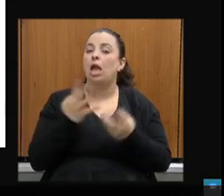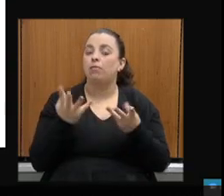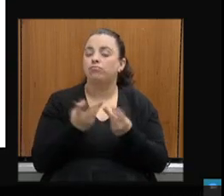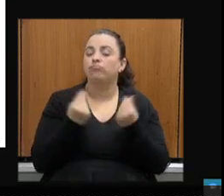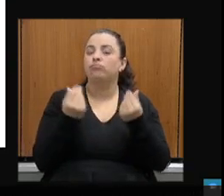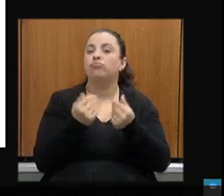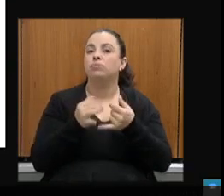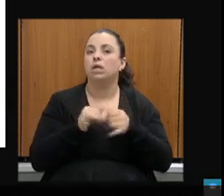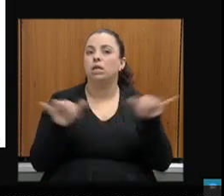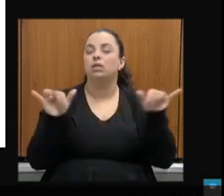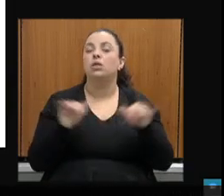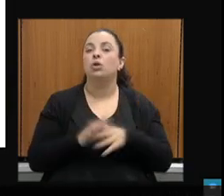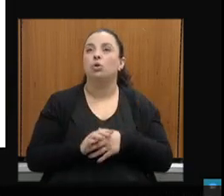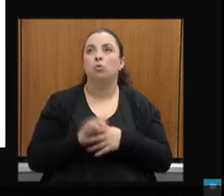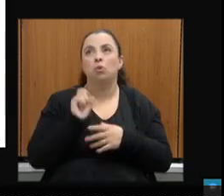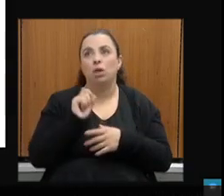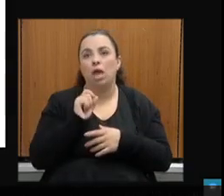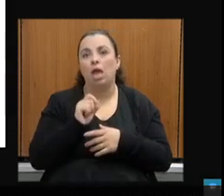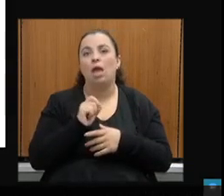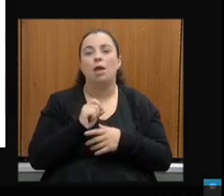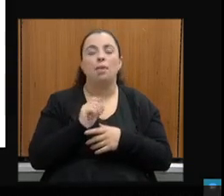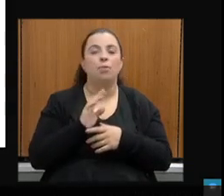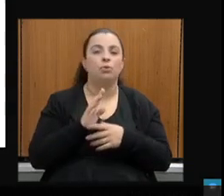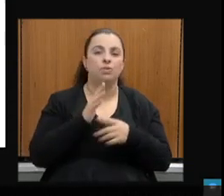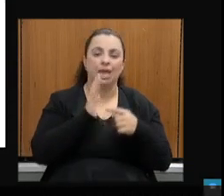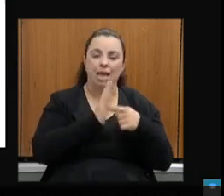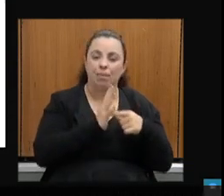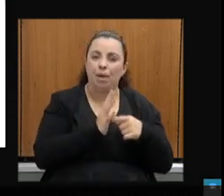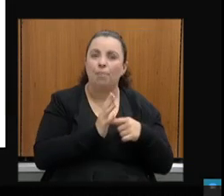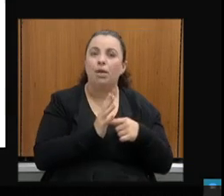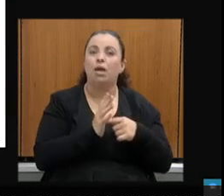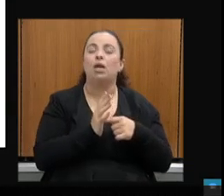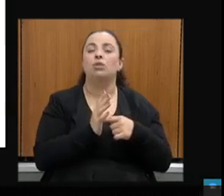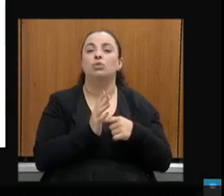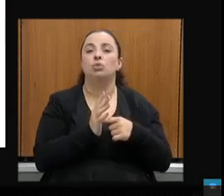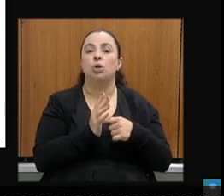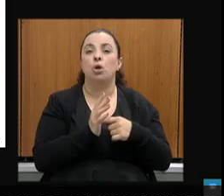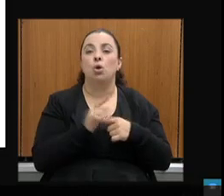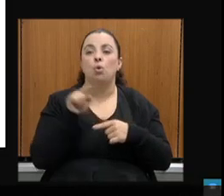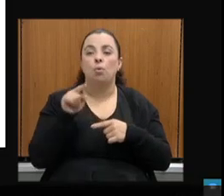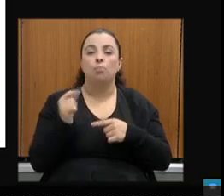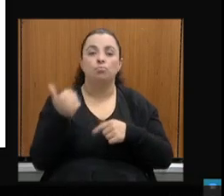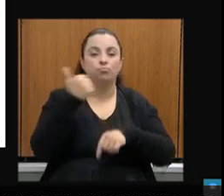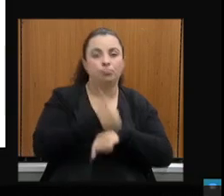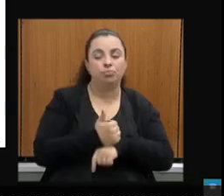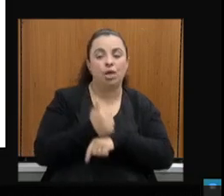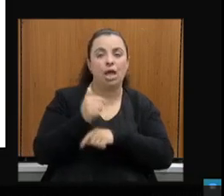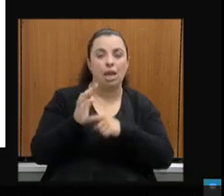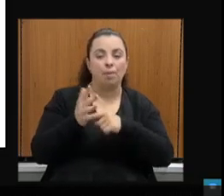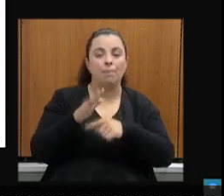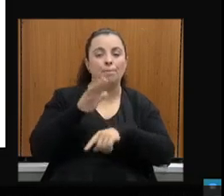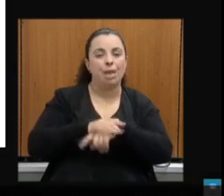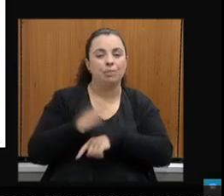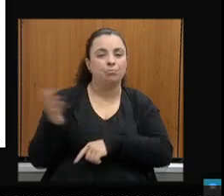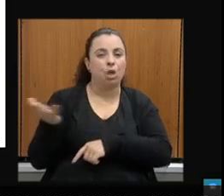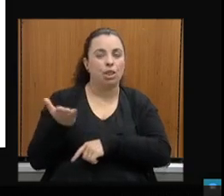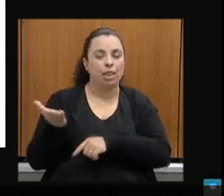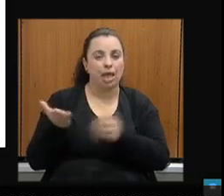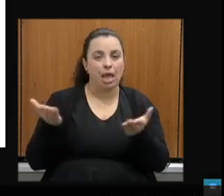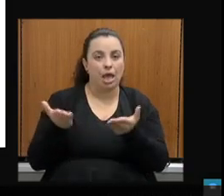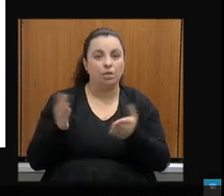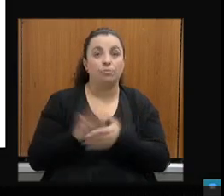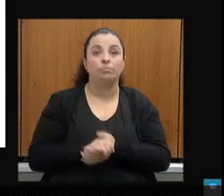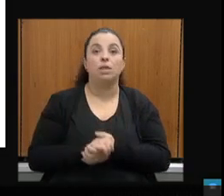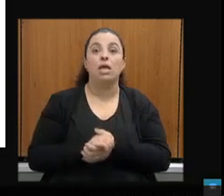com substituição dos seus principais equipamentos é por equipamentos mais modernos sem por cento das